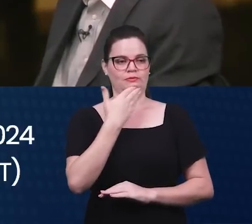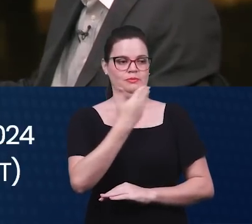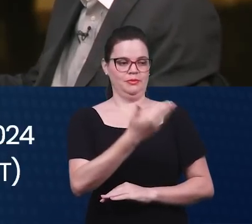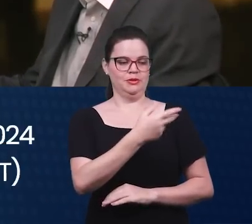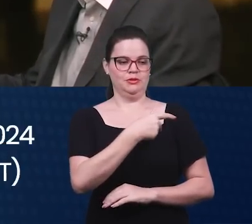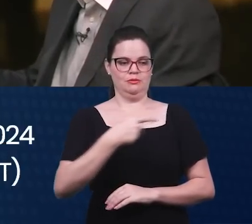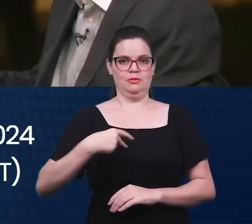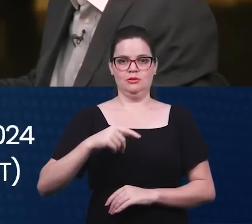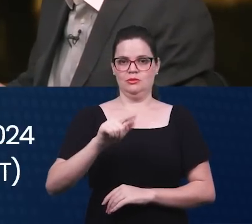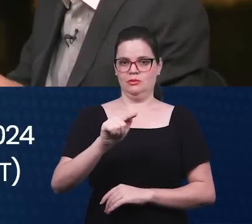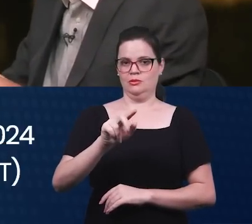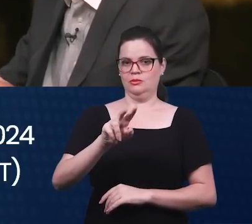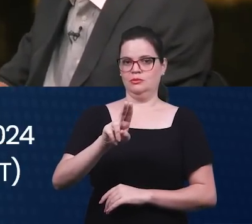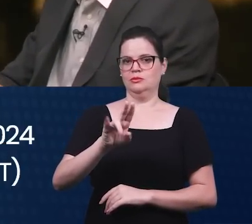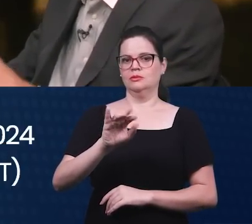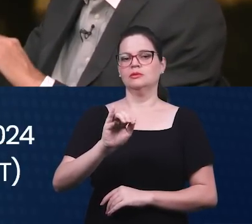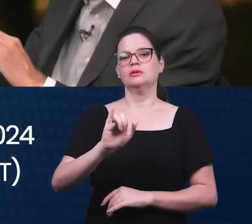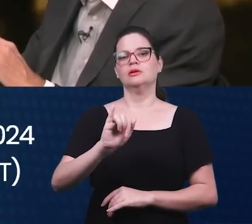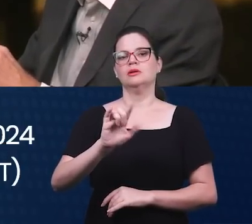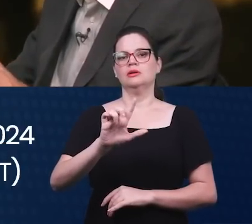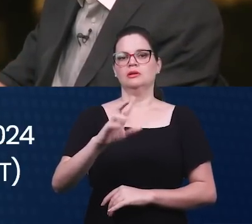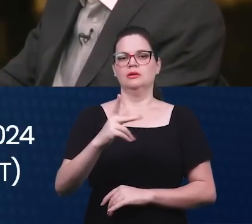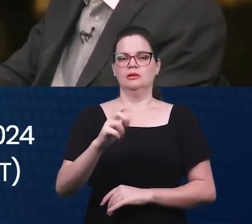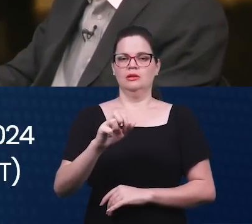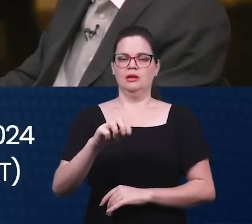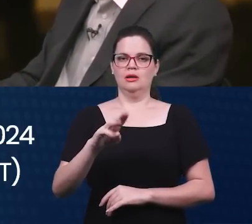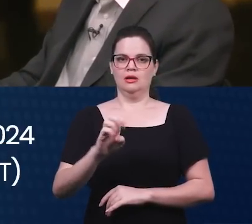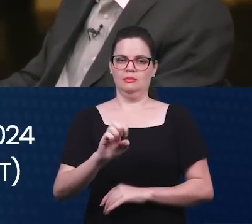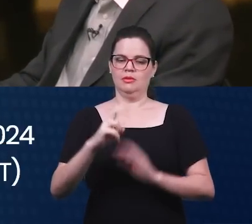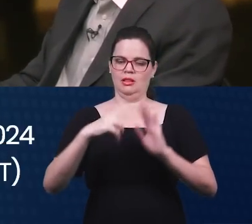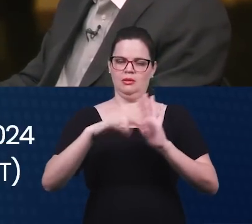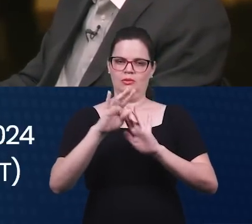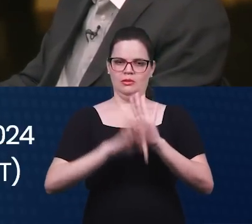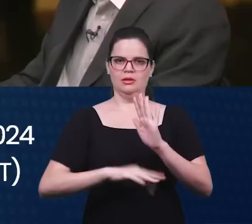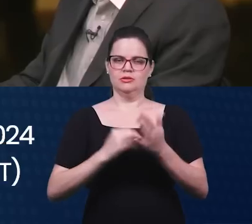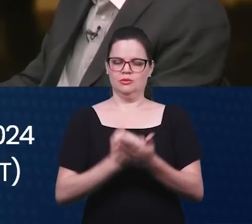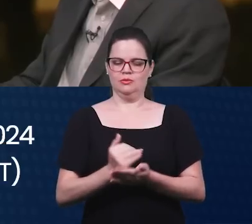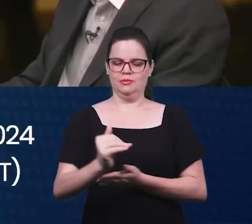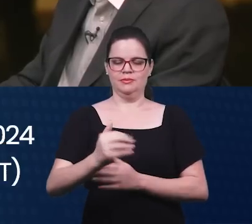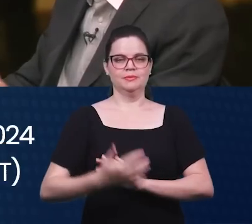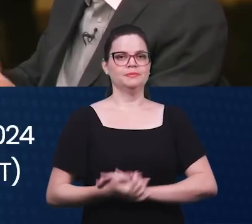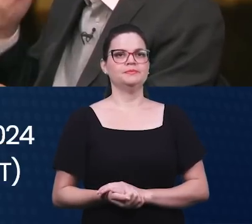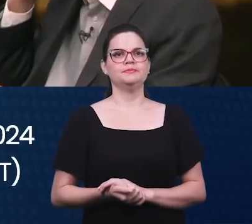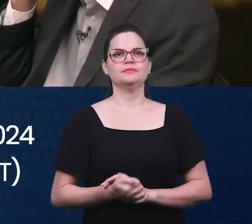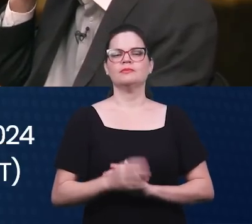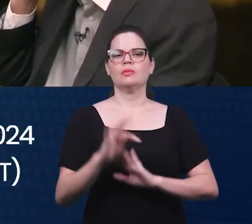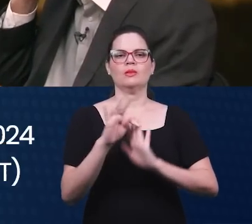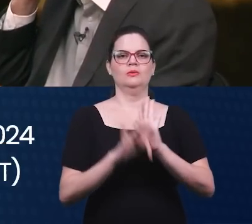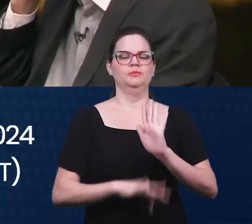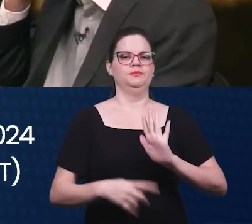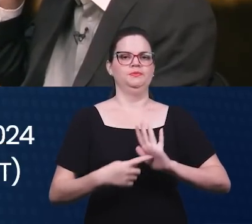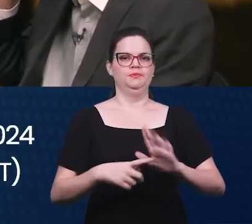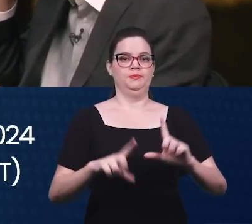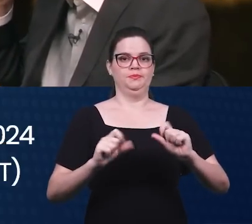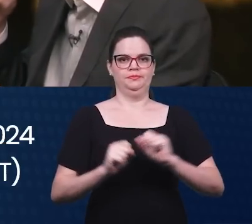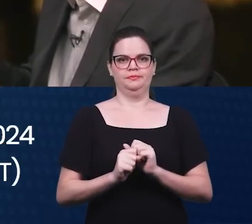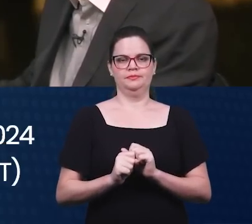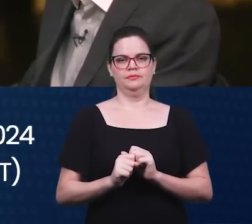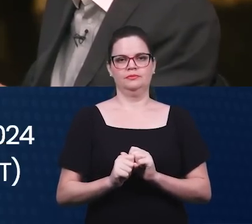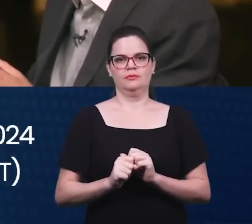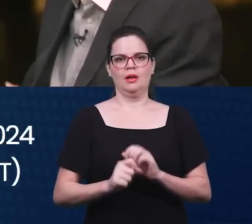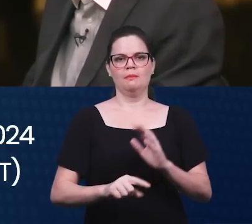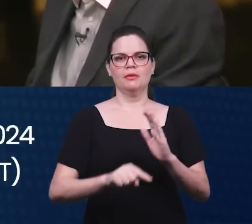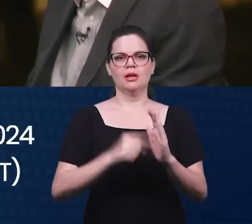Guilherme que possa ler o texto e fazer os comentários iniciais. O texto está no primeiro livro